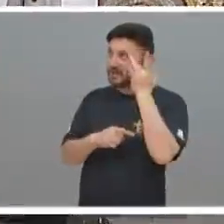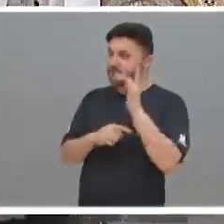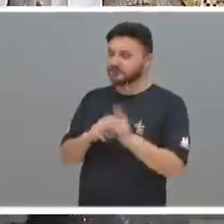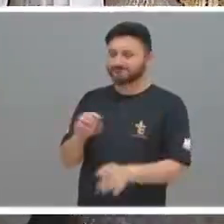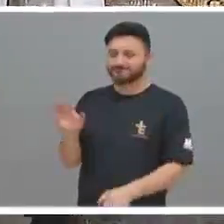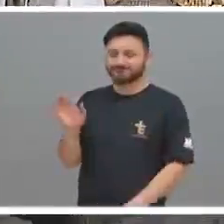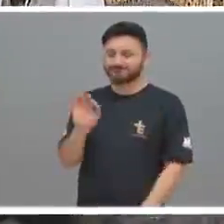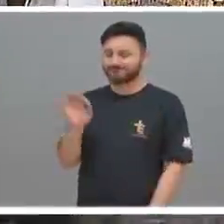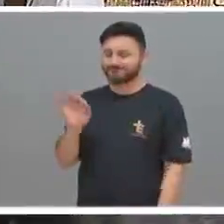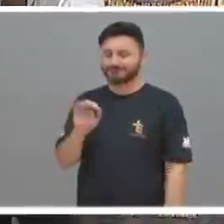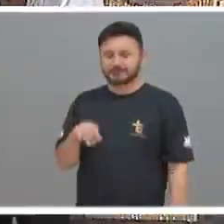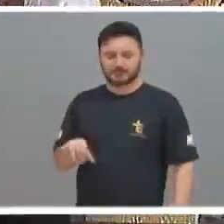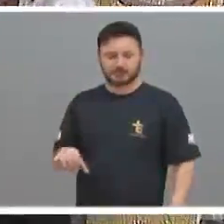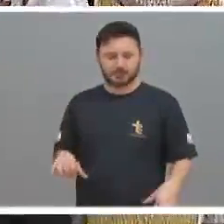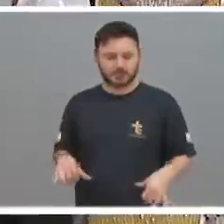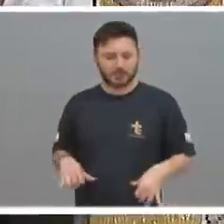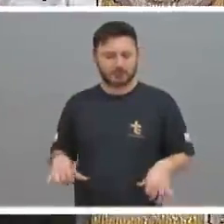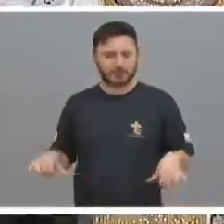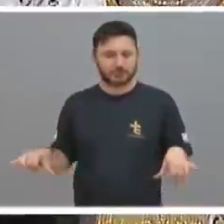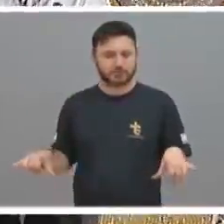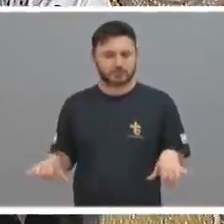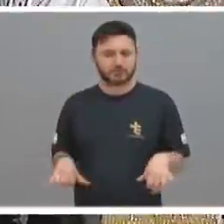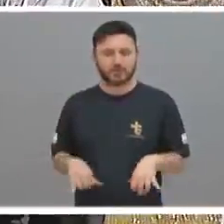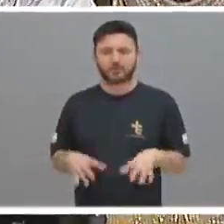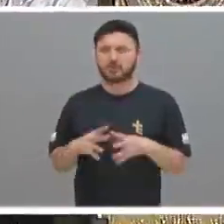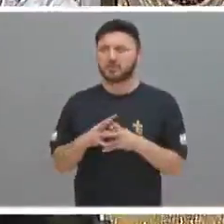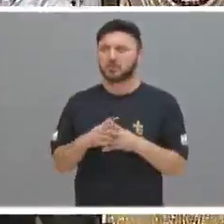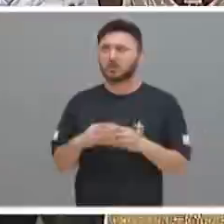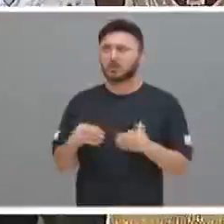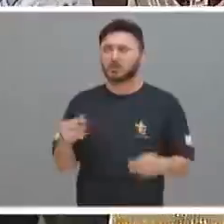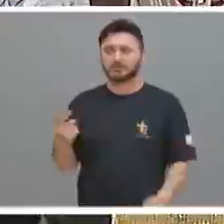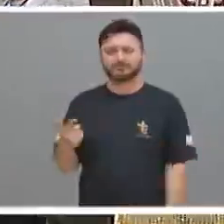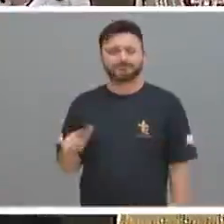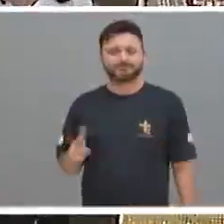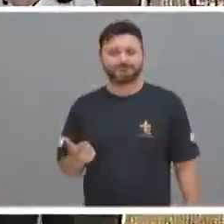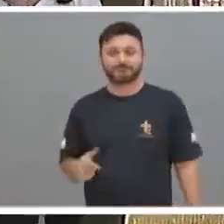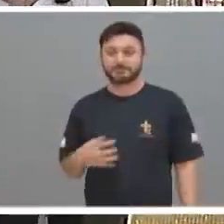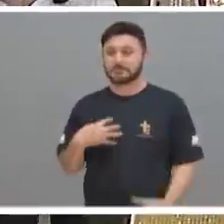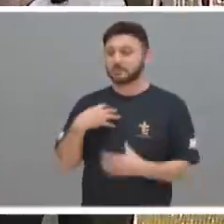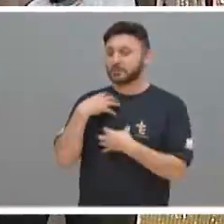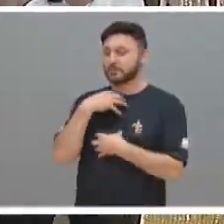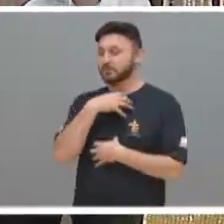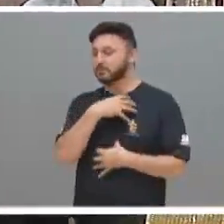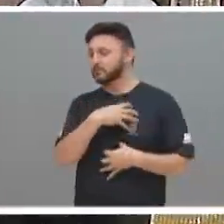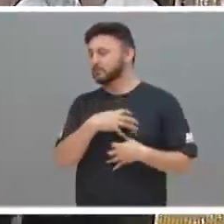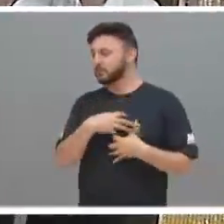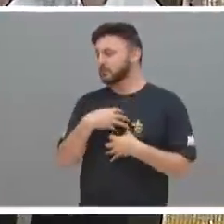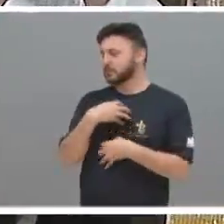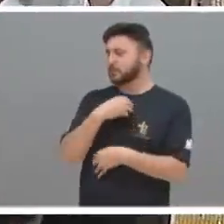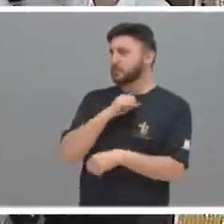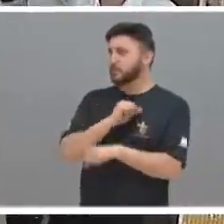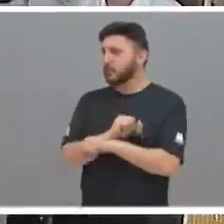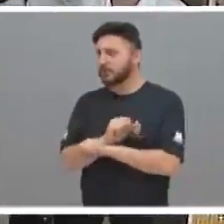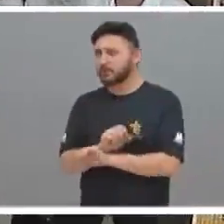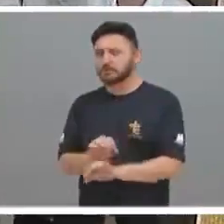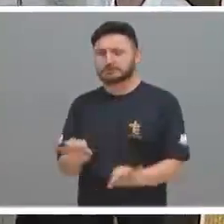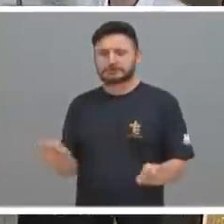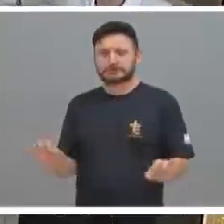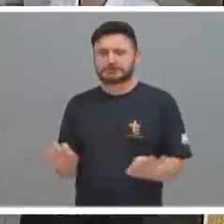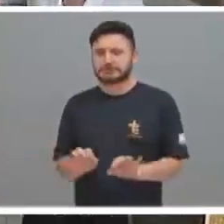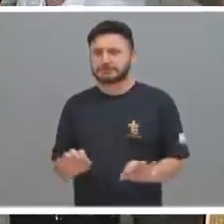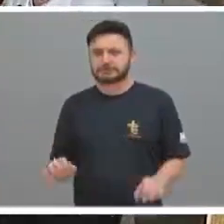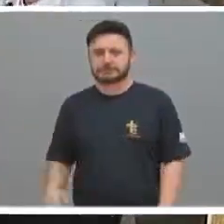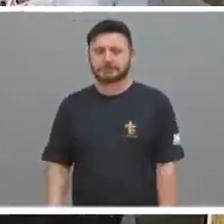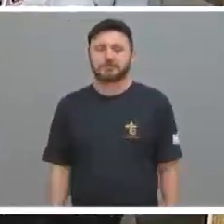A ferida que não sara, a angústia que não passa.